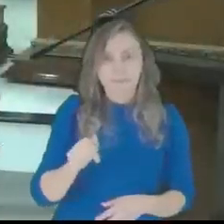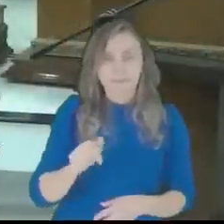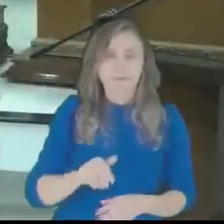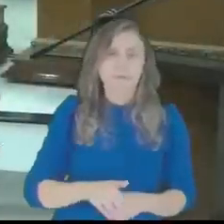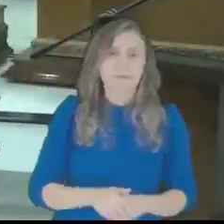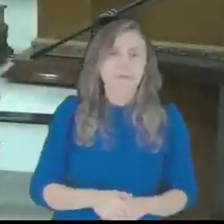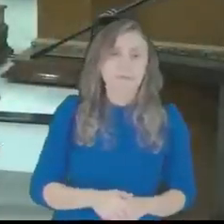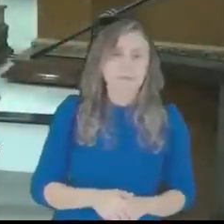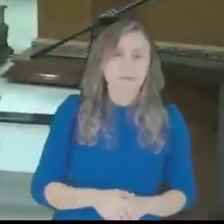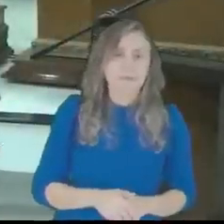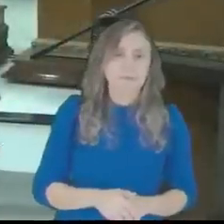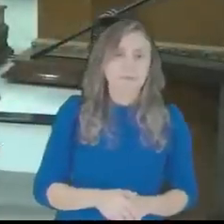Que deveras te abençoarei